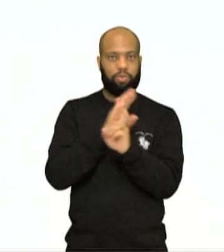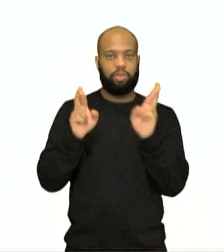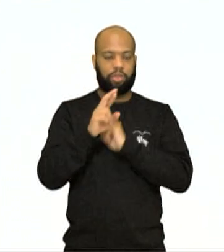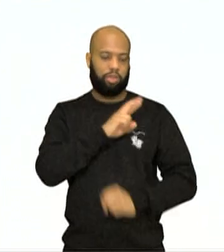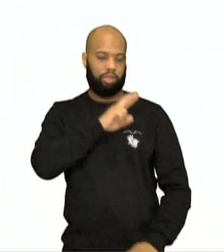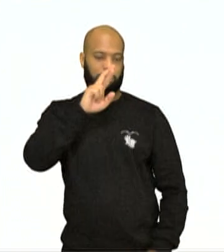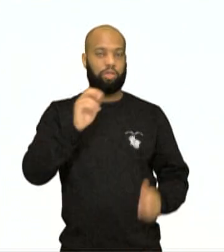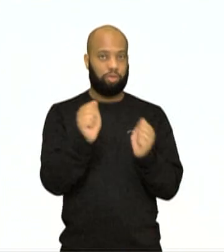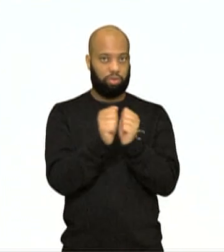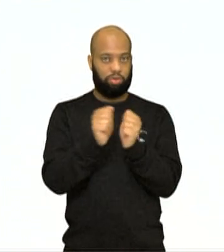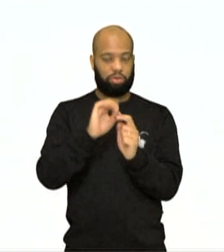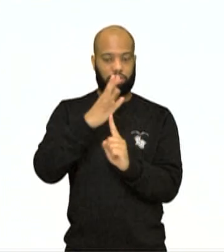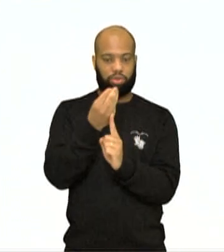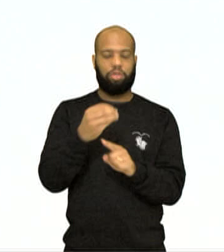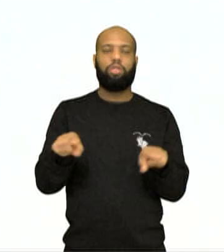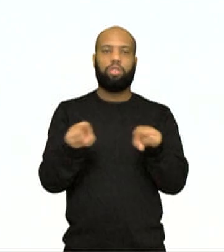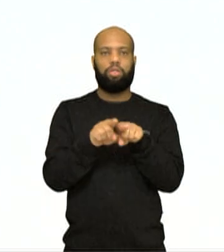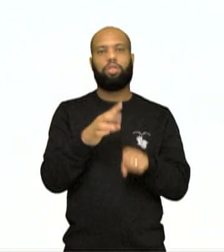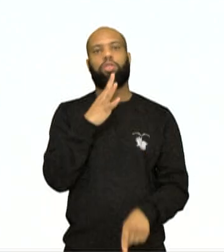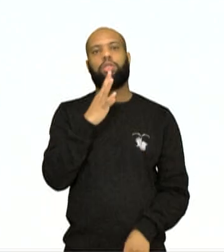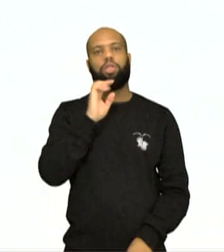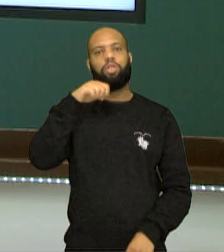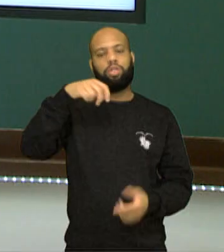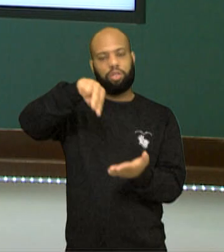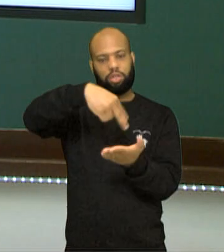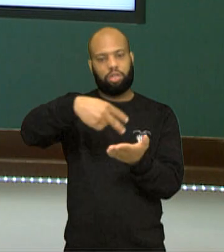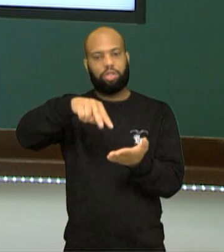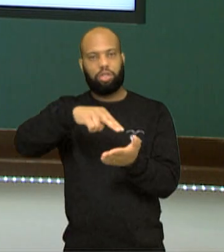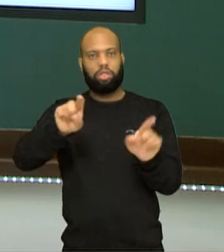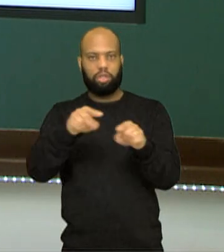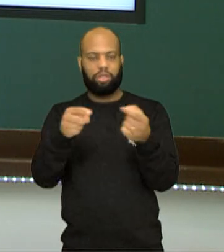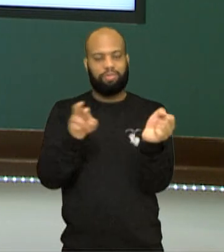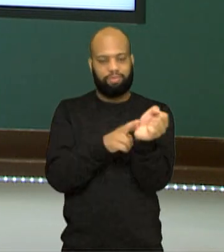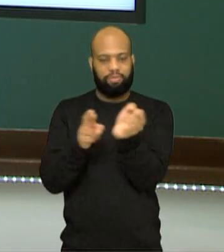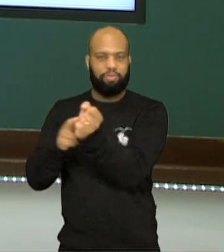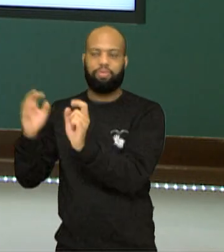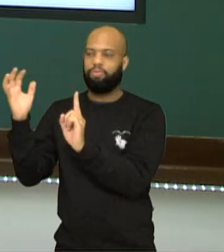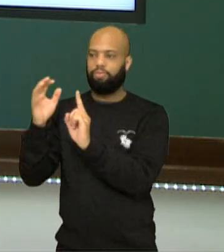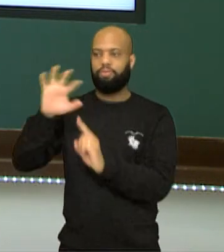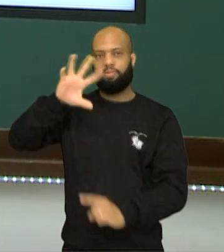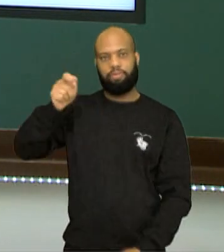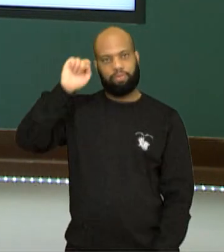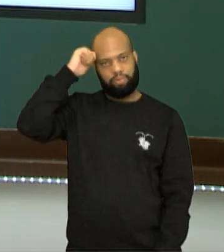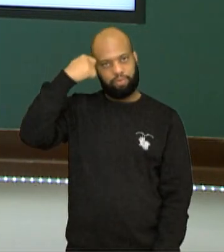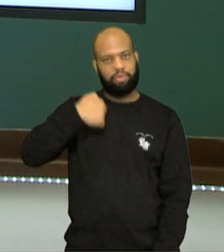arte, conhecemos um pouco sobre as danças e ritmos e influência africana.